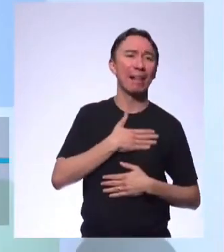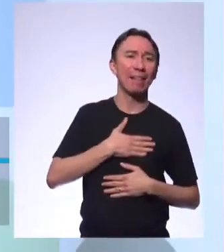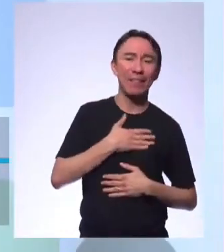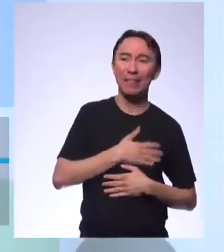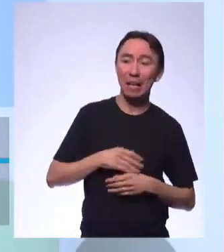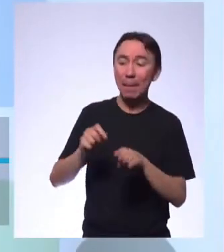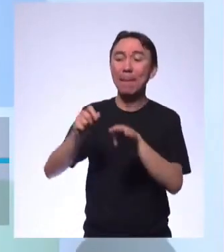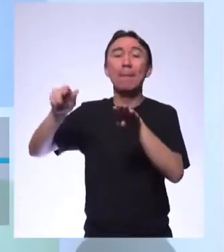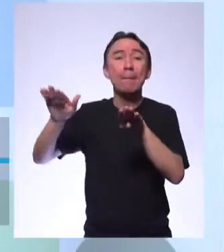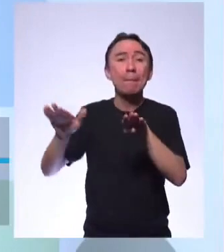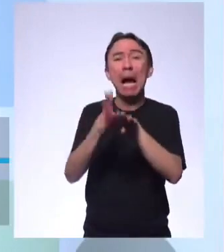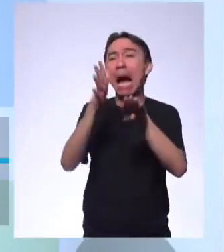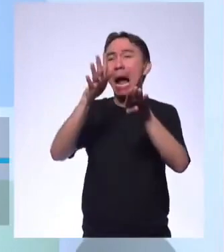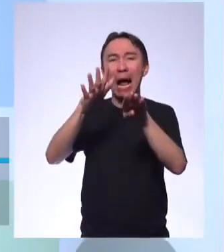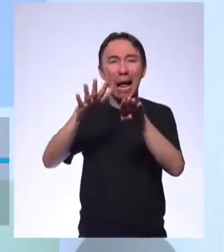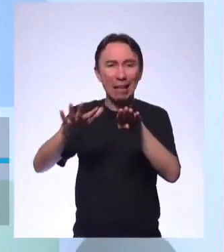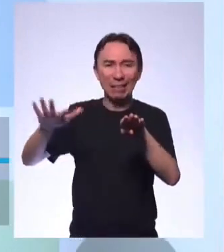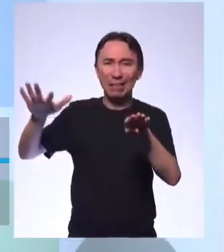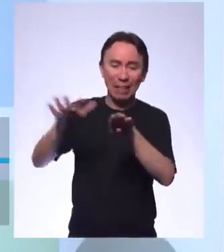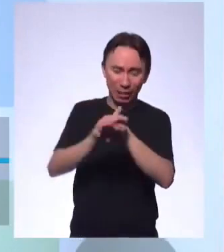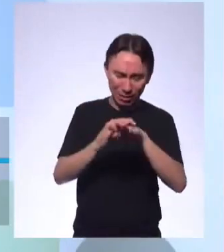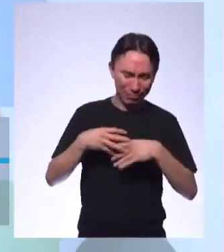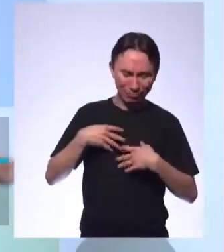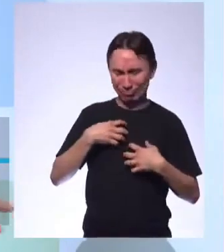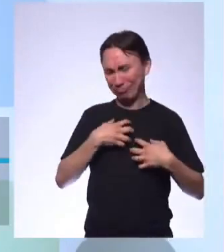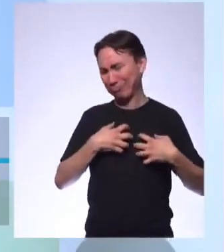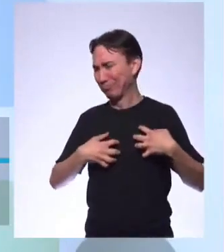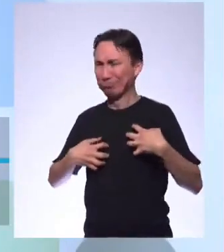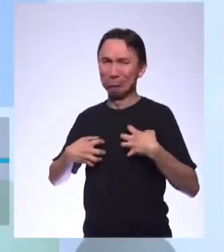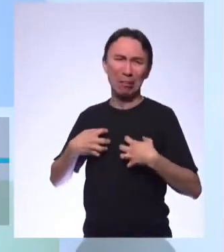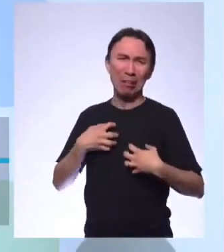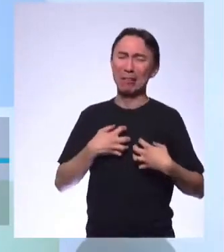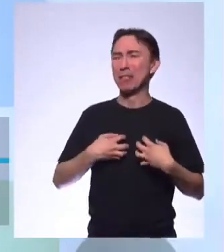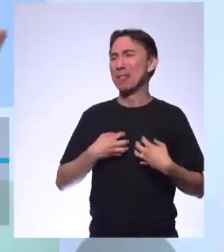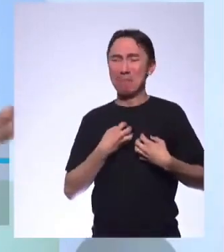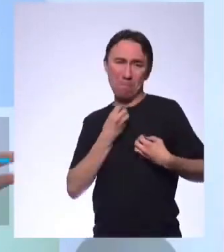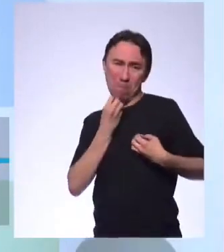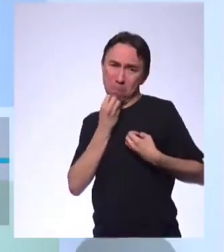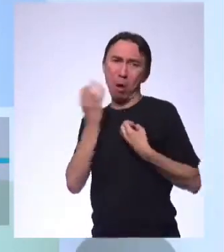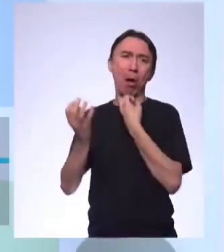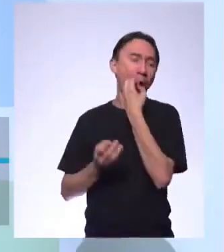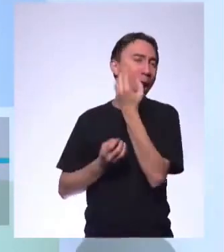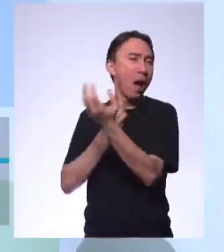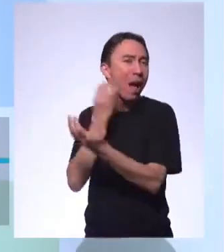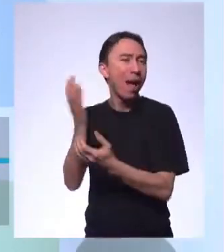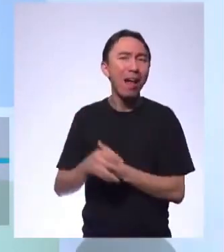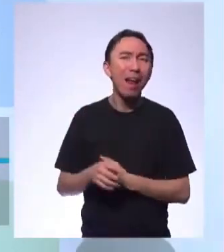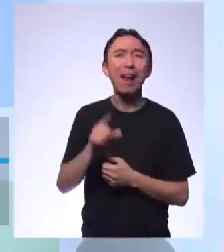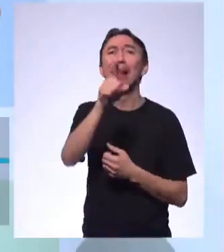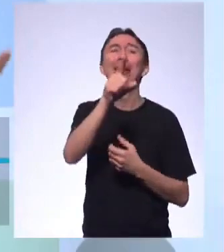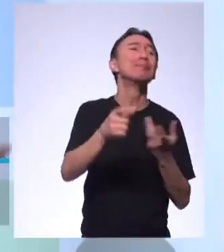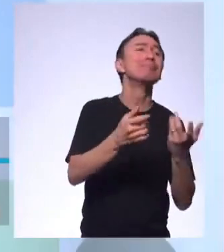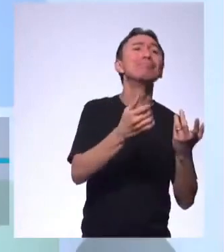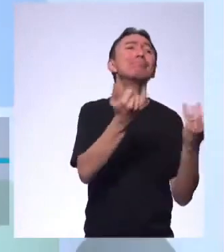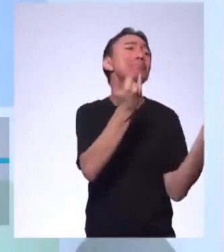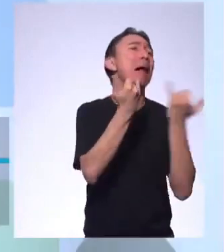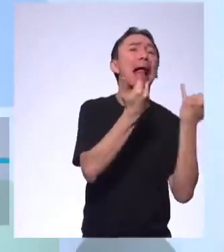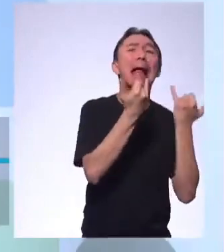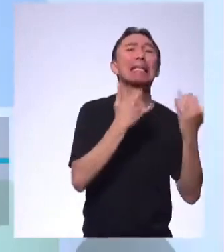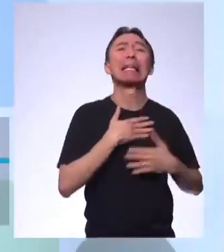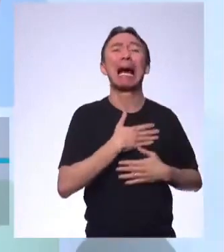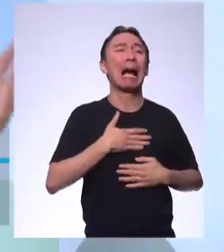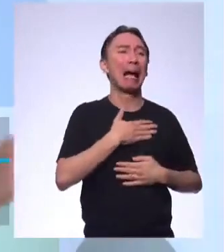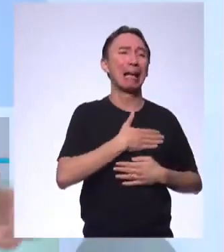mar, tentando desabafar aquela angústia por não ter notícias da pessoa maravilhosa que ele